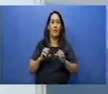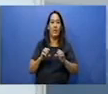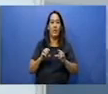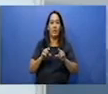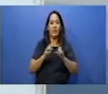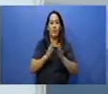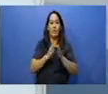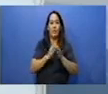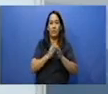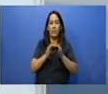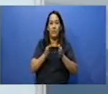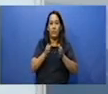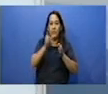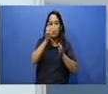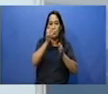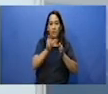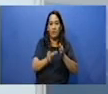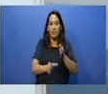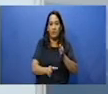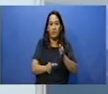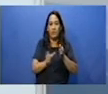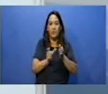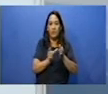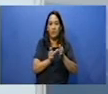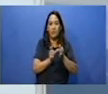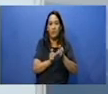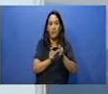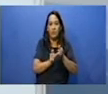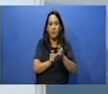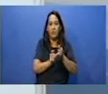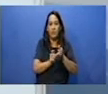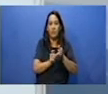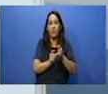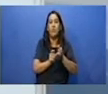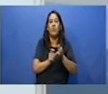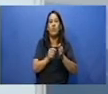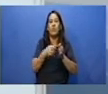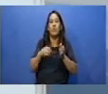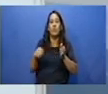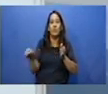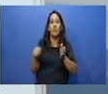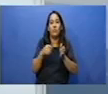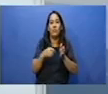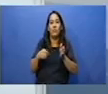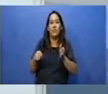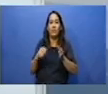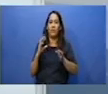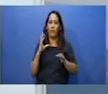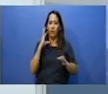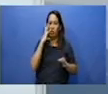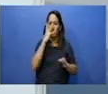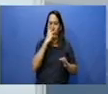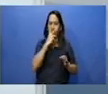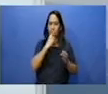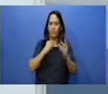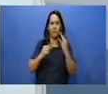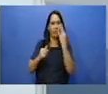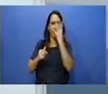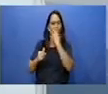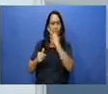azul do caderno. Vai dar um espacinho entre a margem, que é o risquinho azul, e o começo do